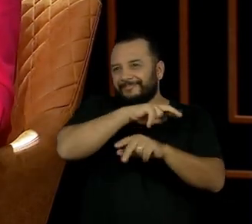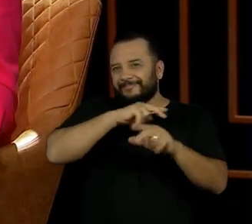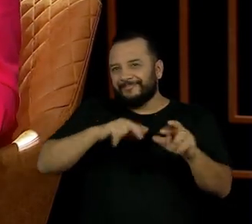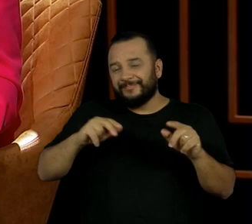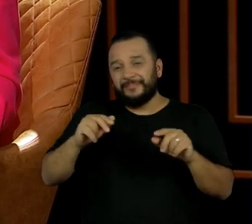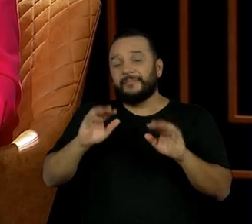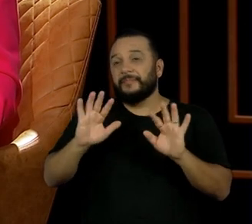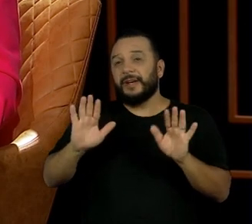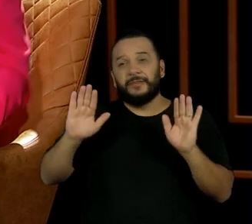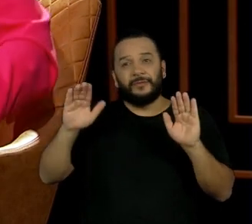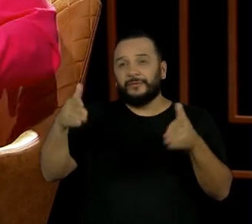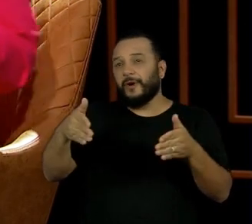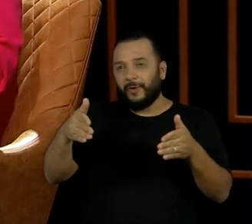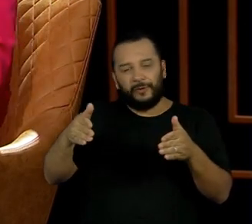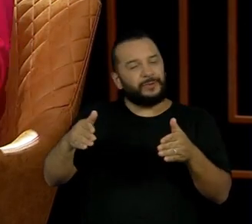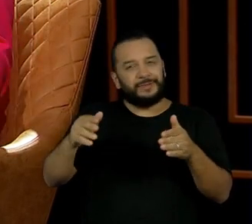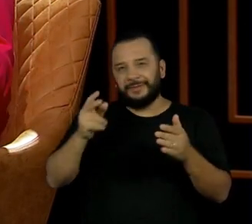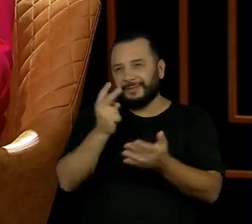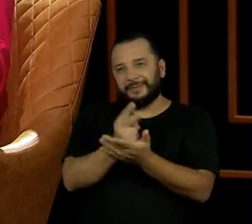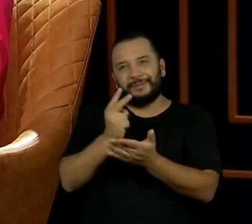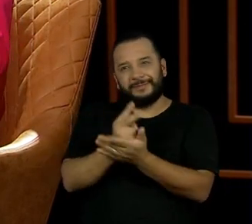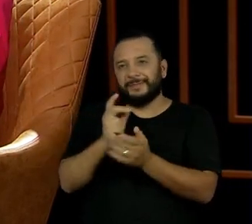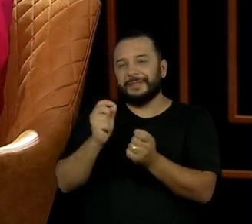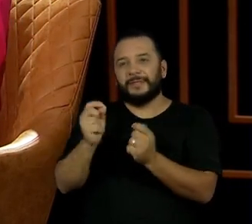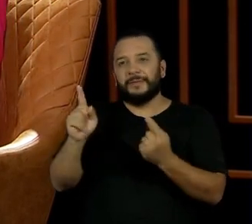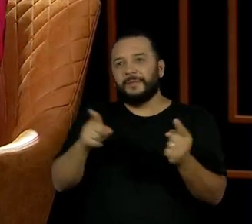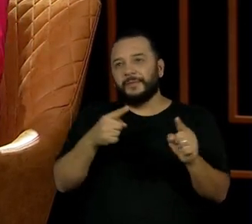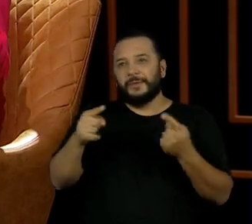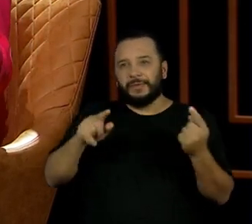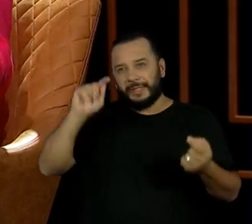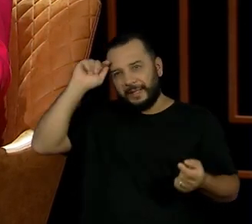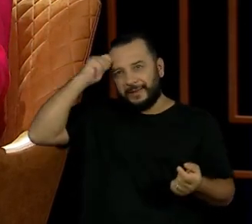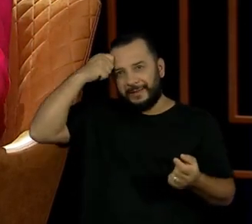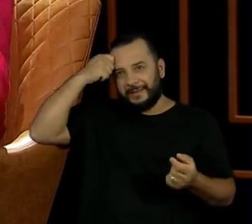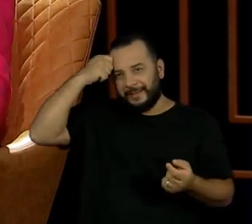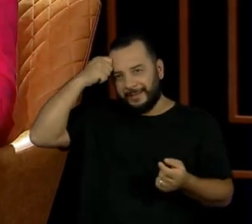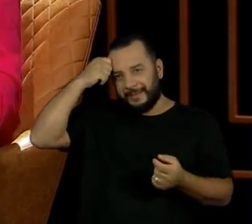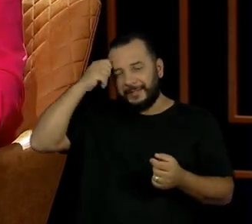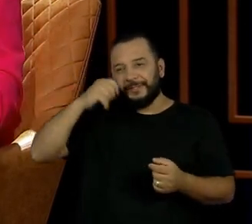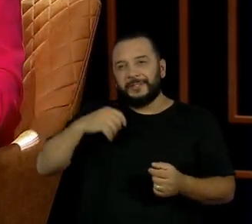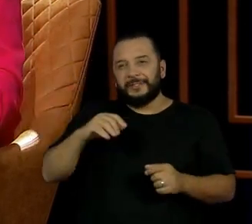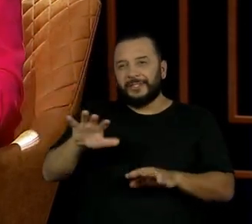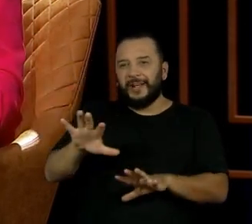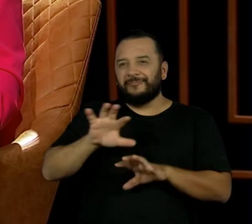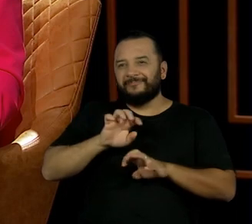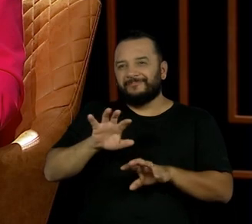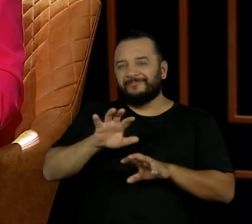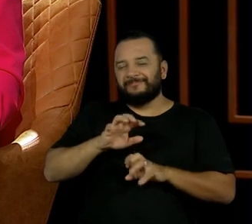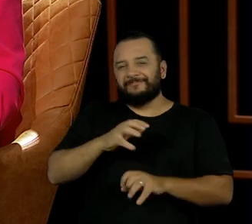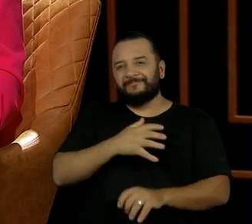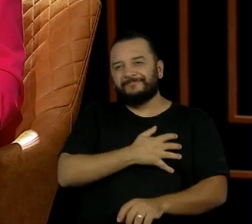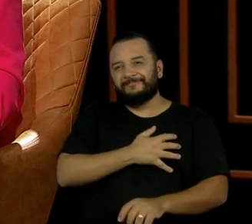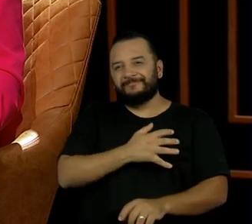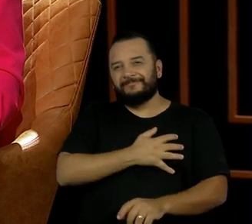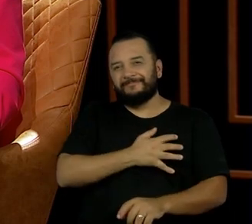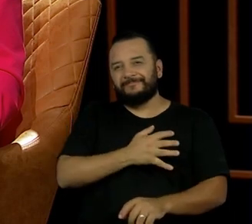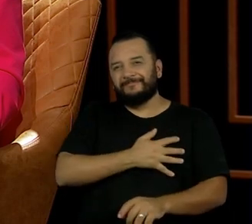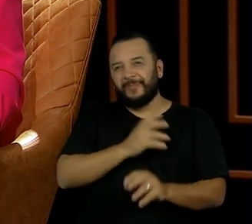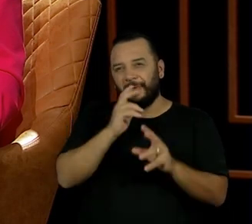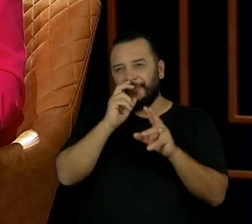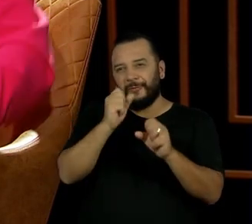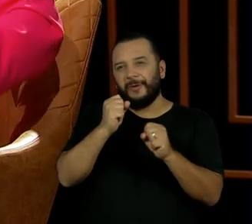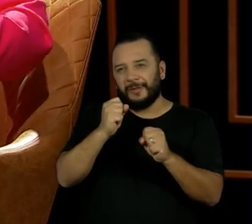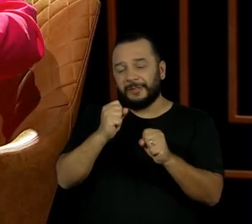sempre da música Negra que é o que realmente sempre bateu assim forte no meu coração e depois eu